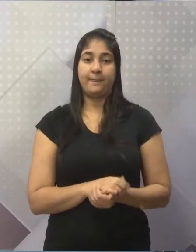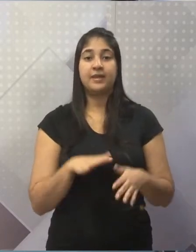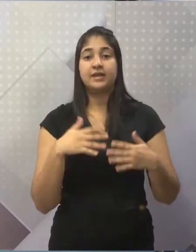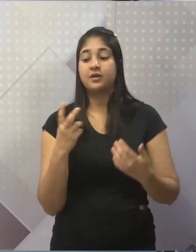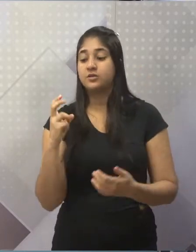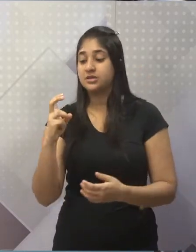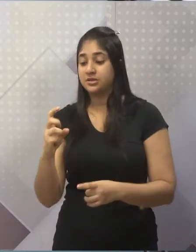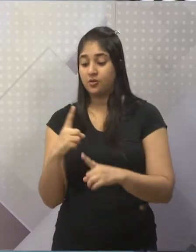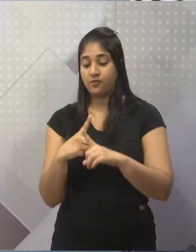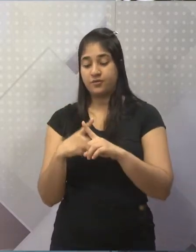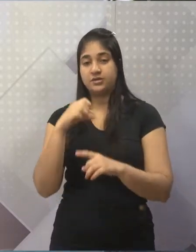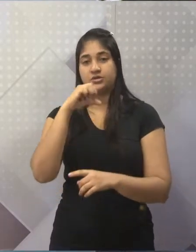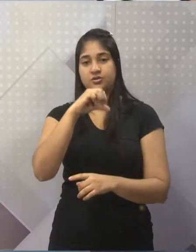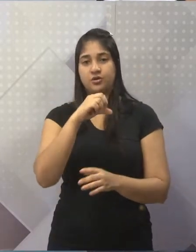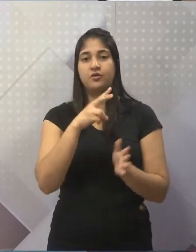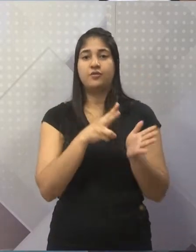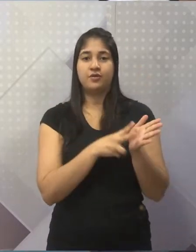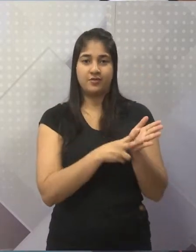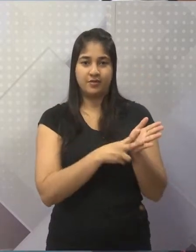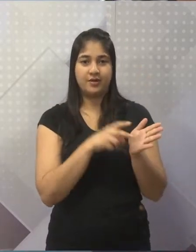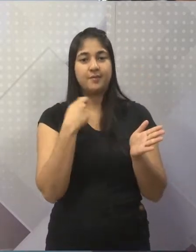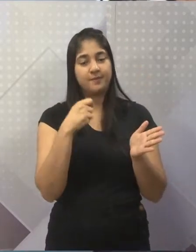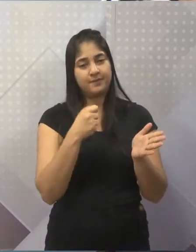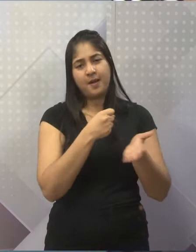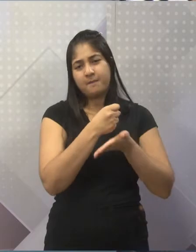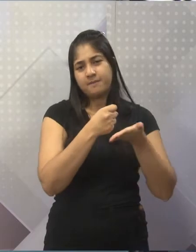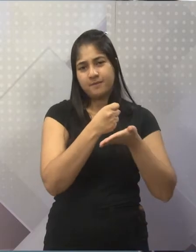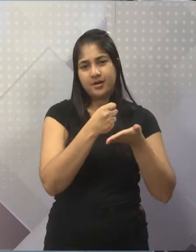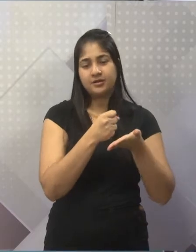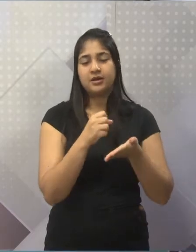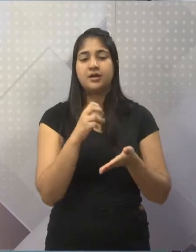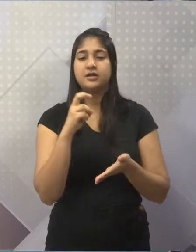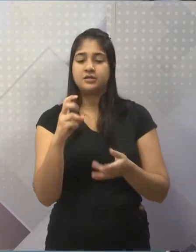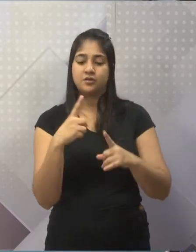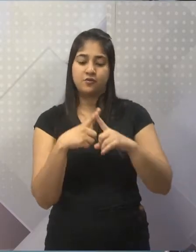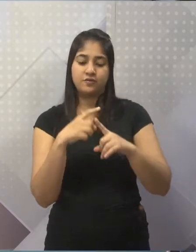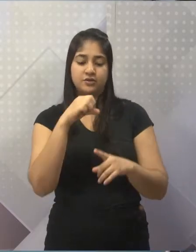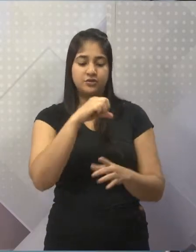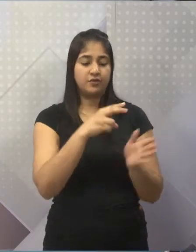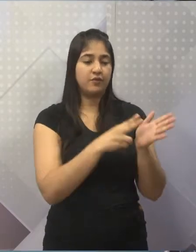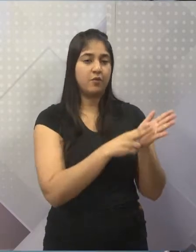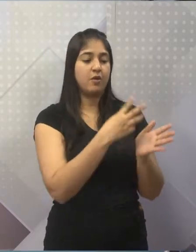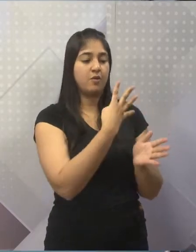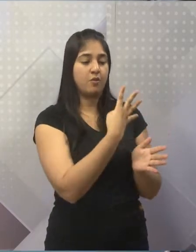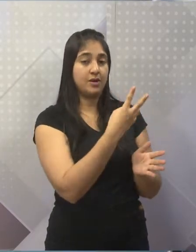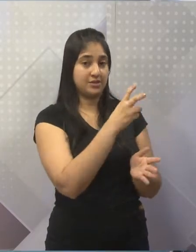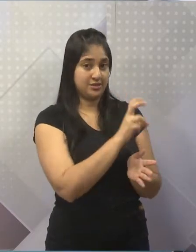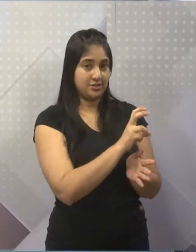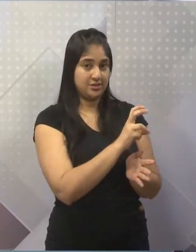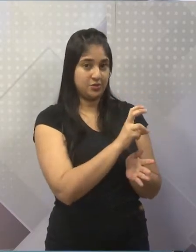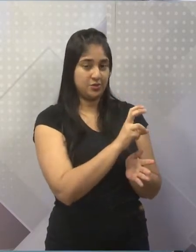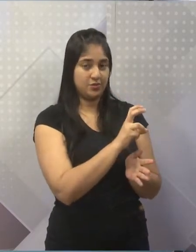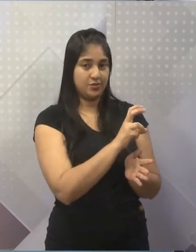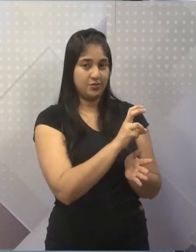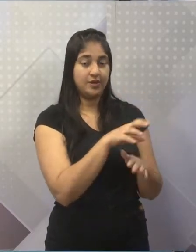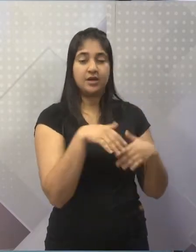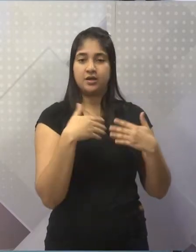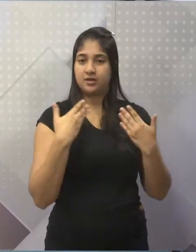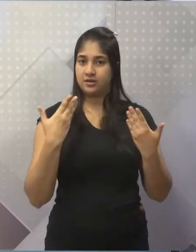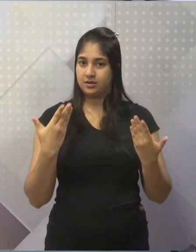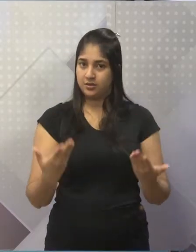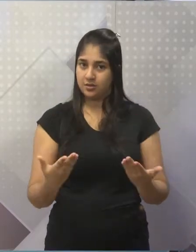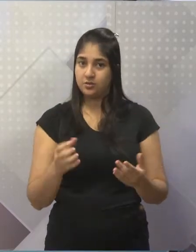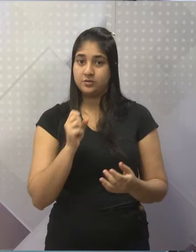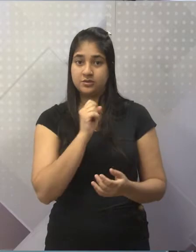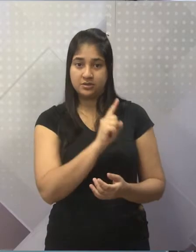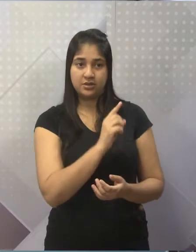E 5 vezes 9, bem, aí é tabuada básica. 5 vezes 9, 45. Então,